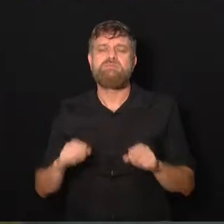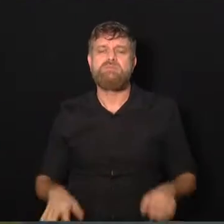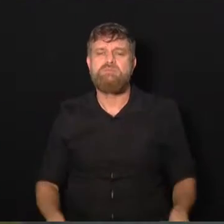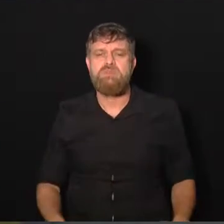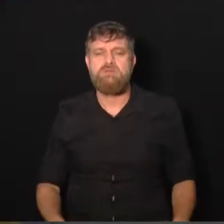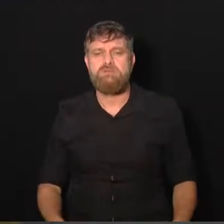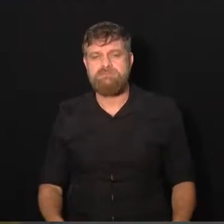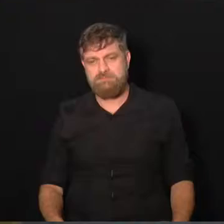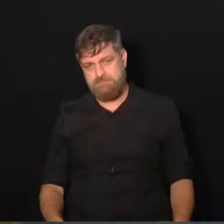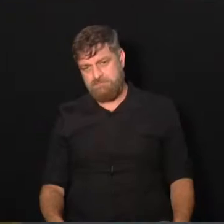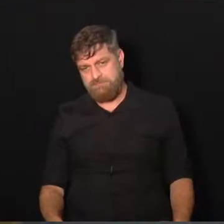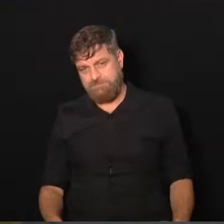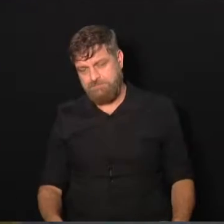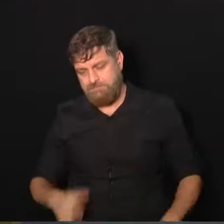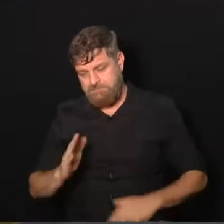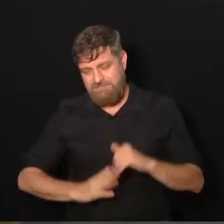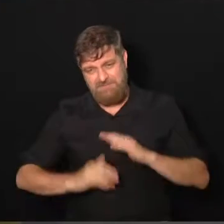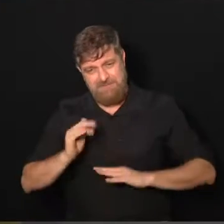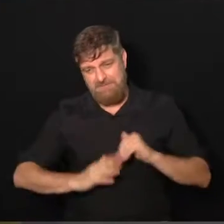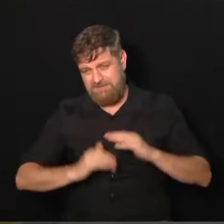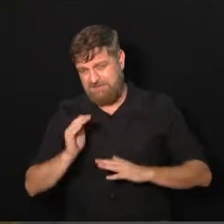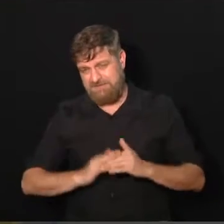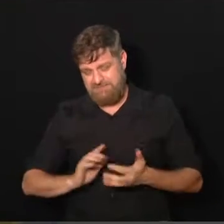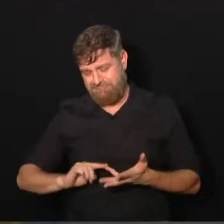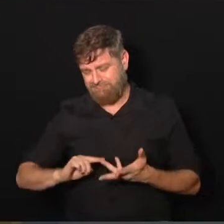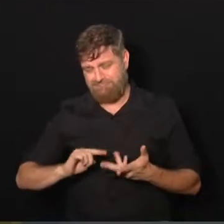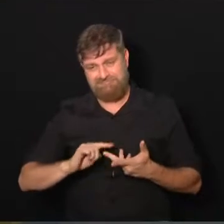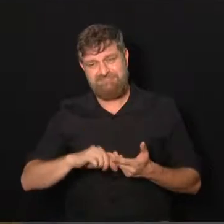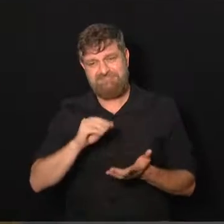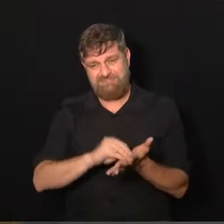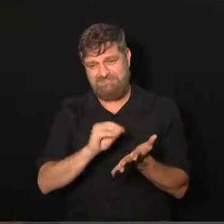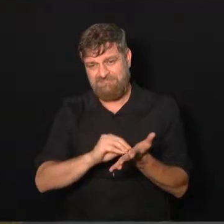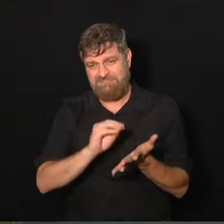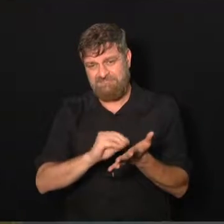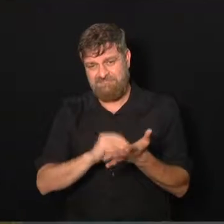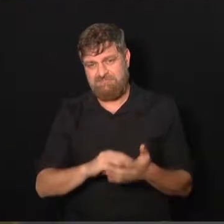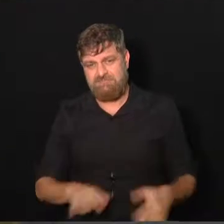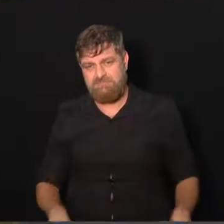eu diria que a gente não consegue atuar em muita coisa, praticamente nada.